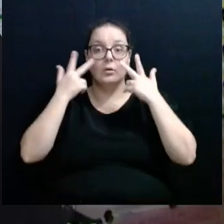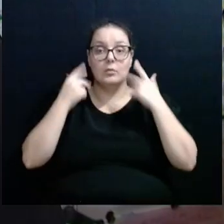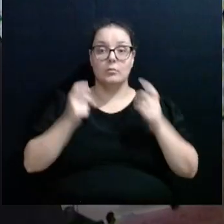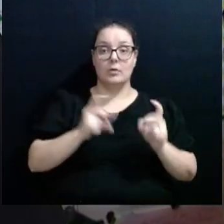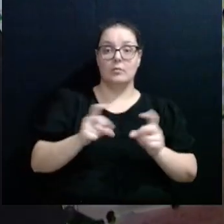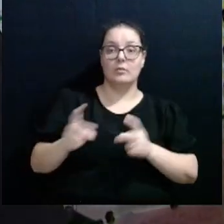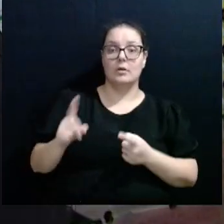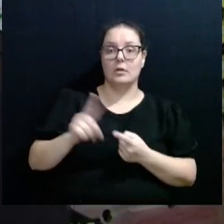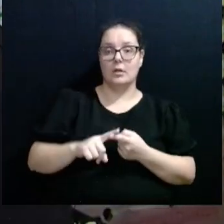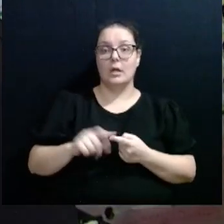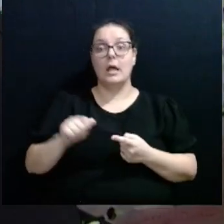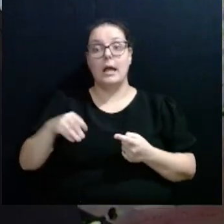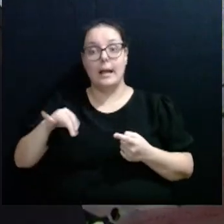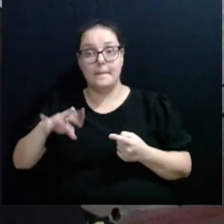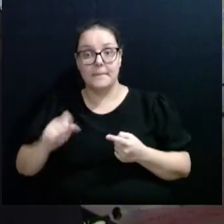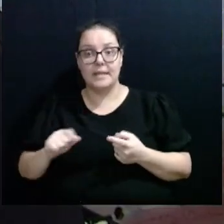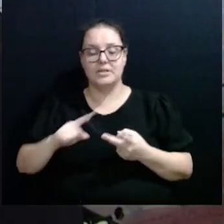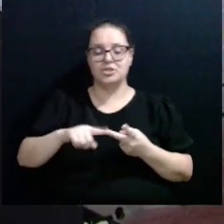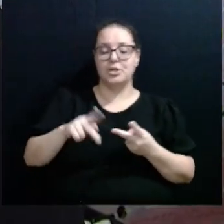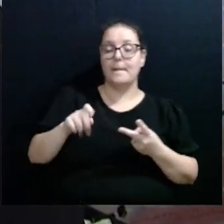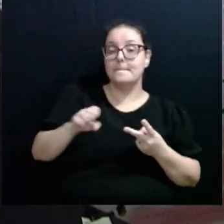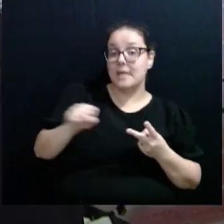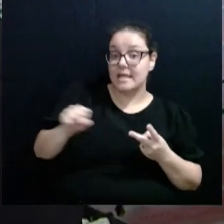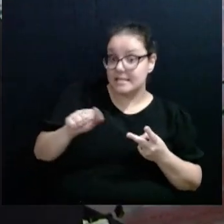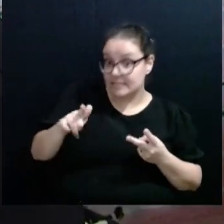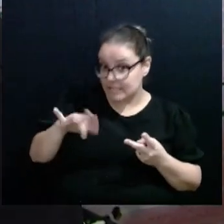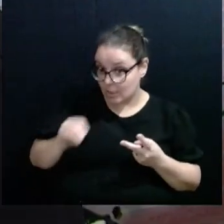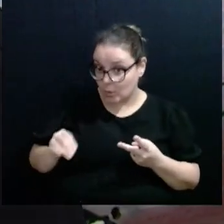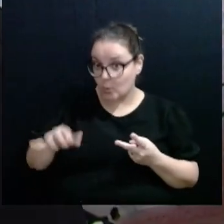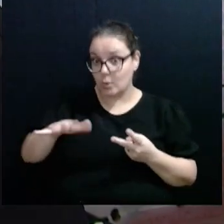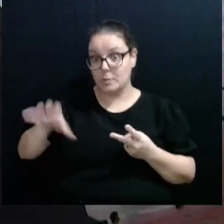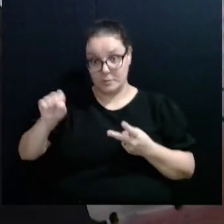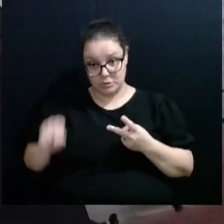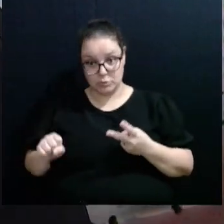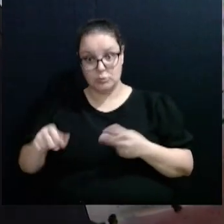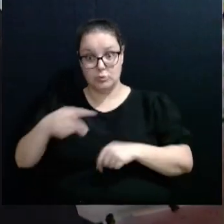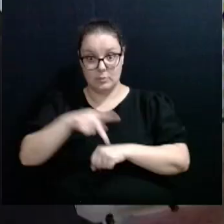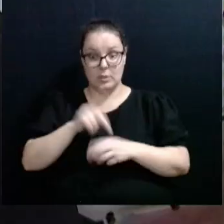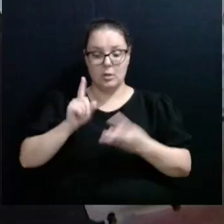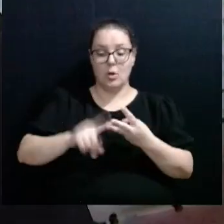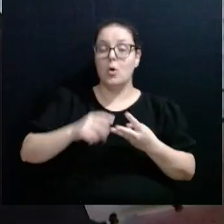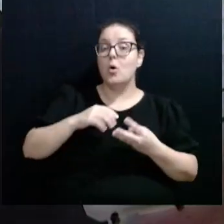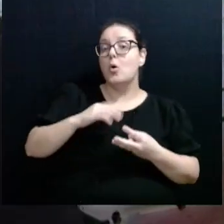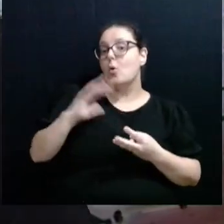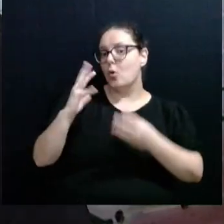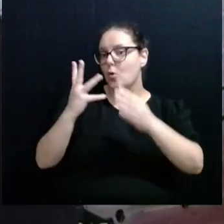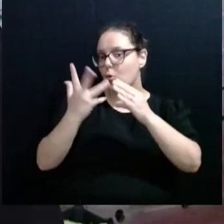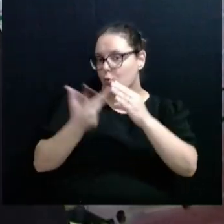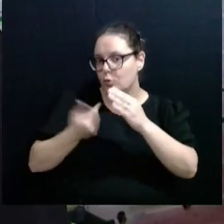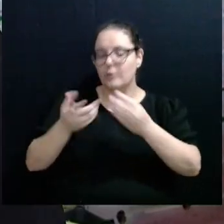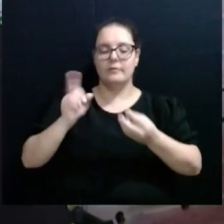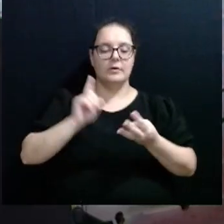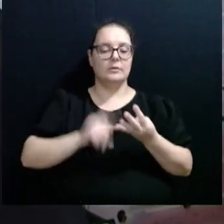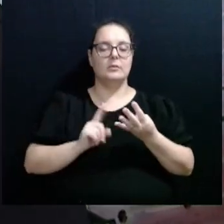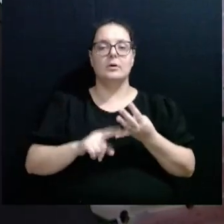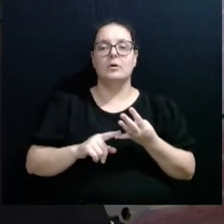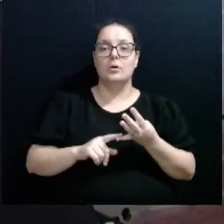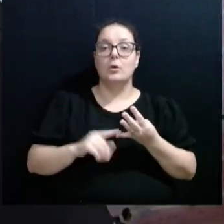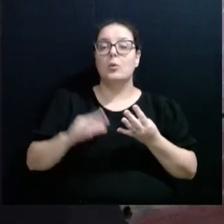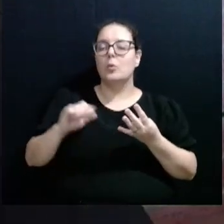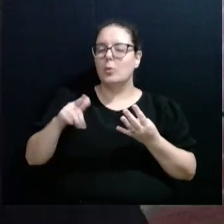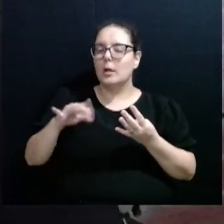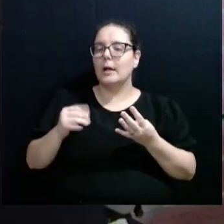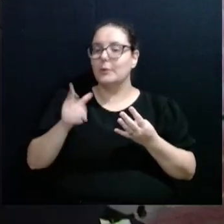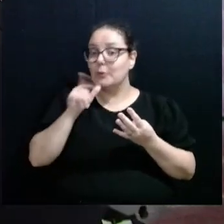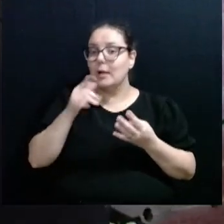bastante pêssego, são frutas que vêm da região sul do país, bastante uva também, bastante fruta com bastante caldo, bastante água, né? Melancia,